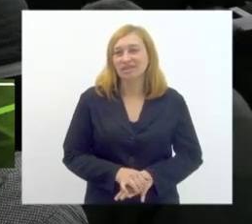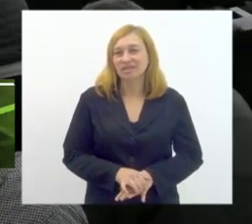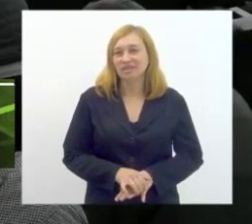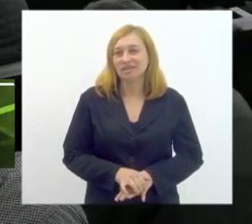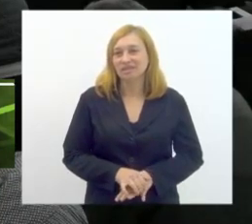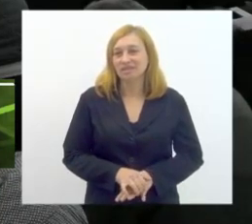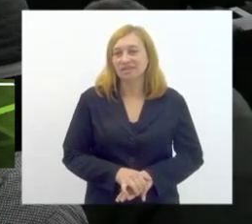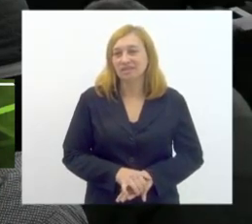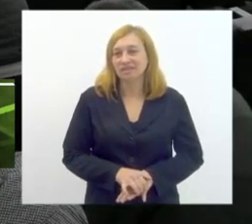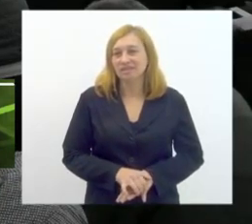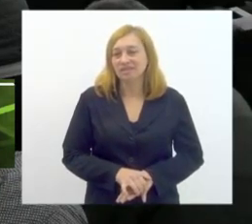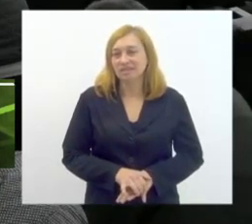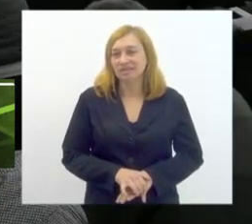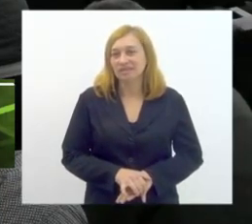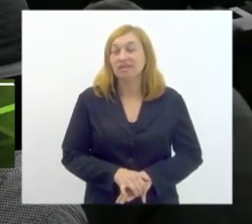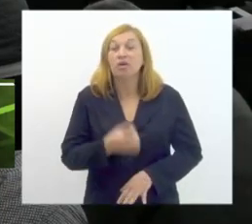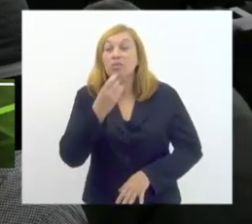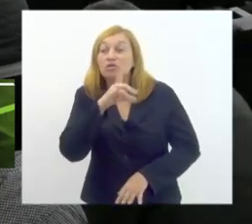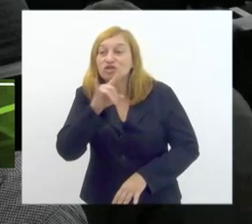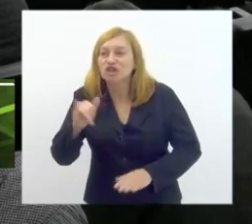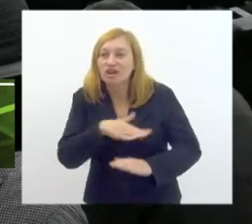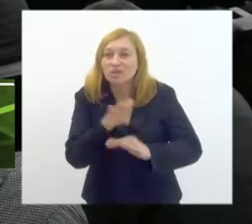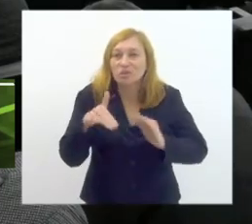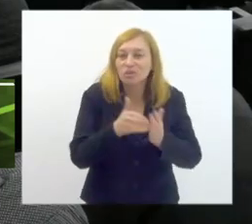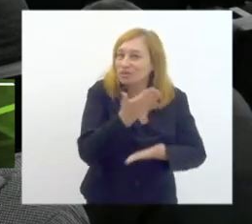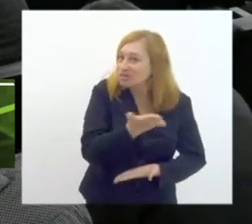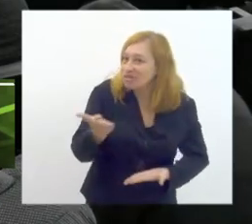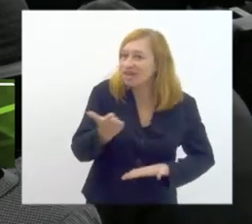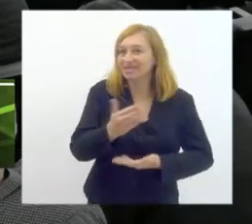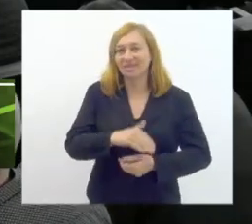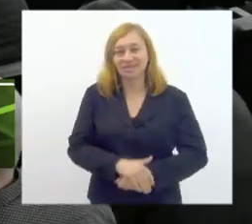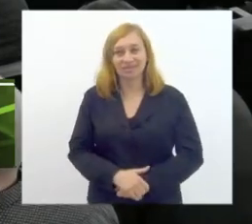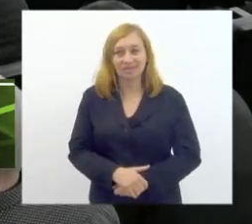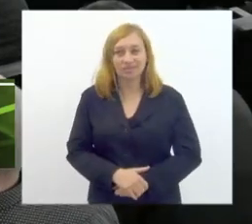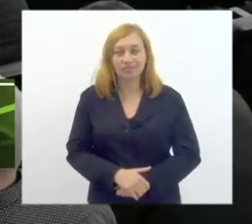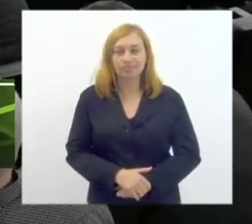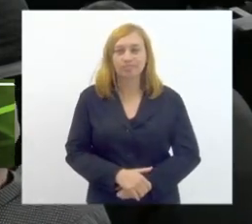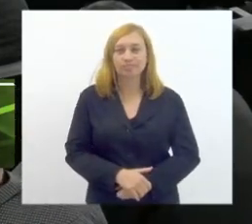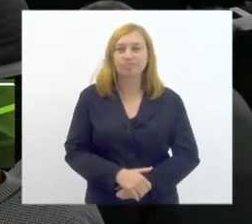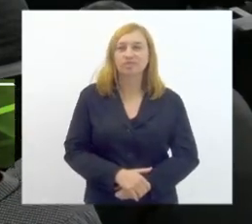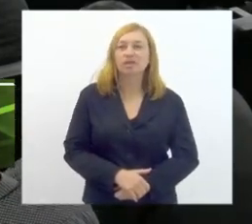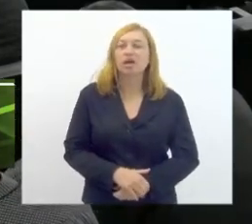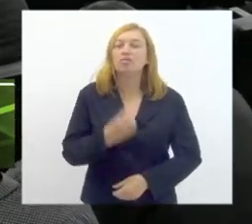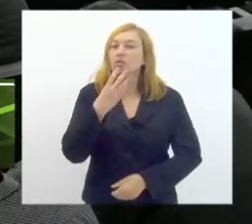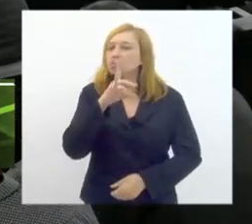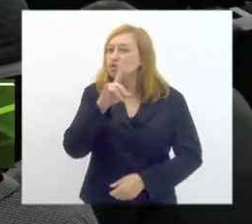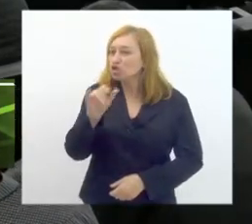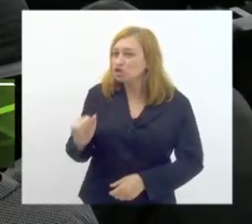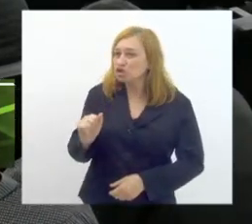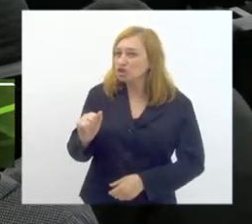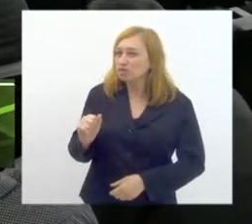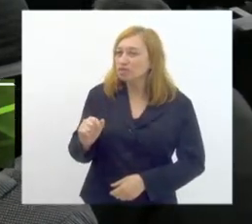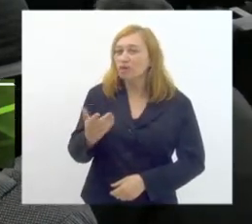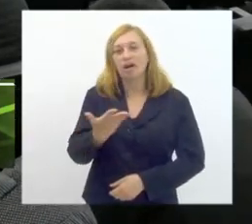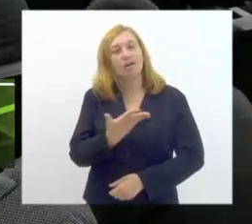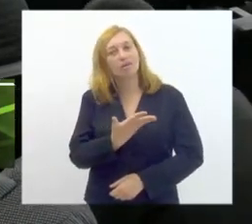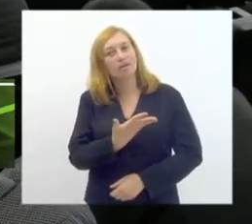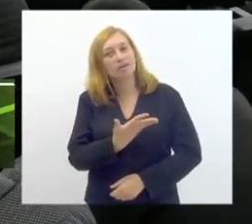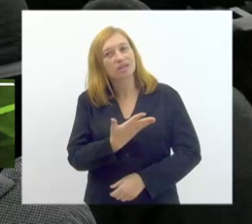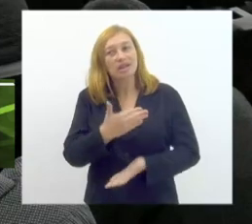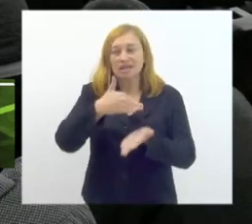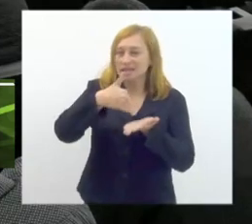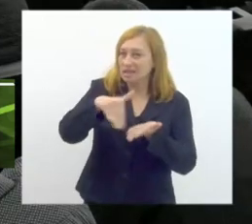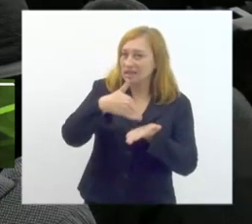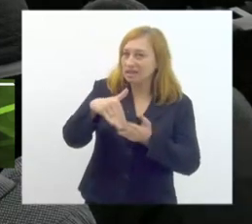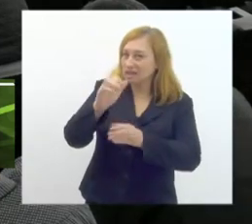Bom dia. Oi? Bom dia a todos, bom dia a todas. É, inicialmente, que dá um bom dia para o nosso secretário